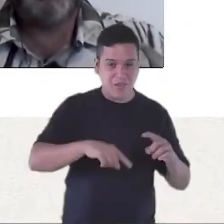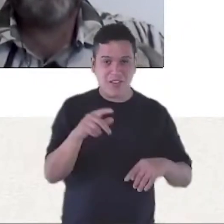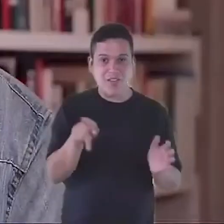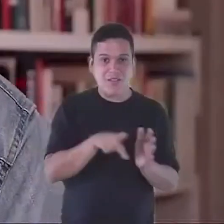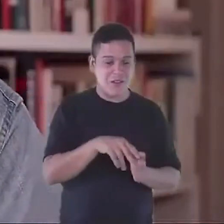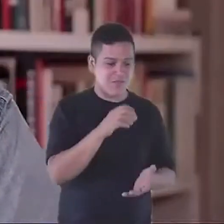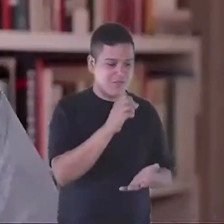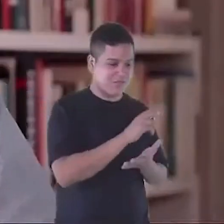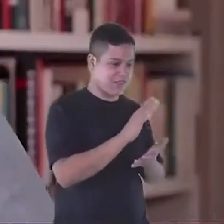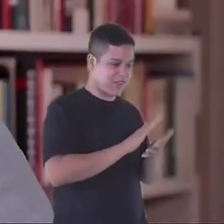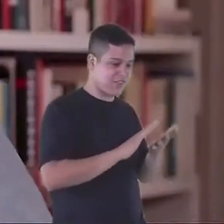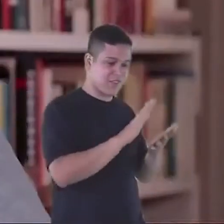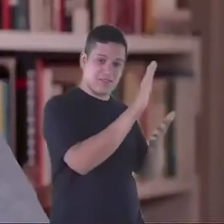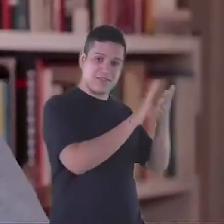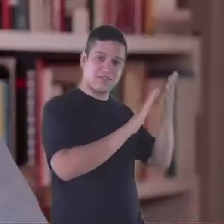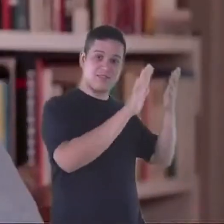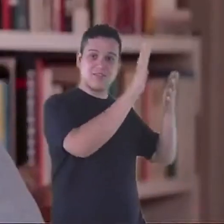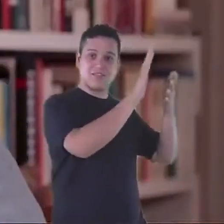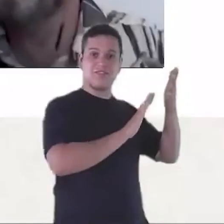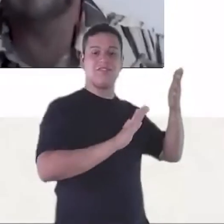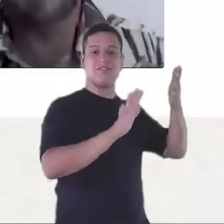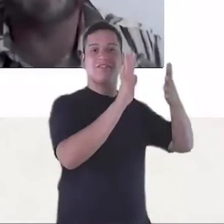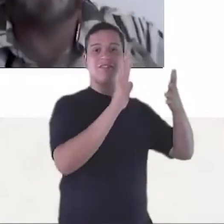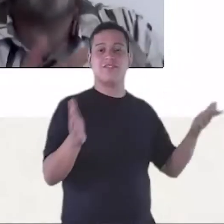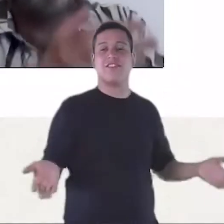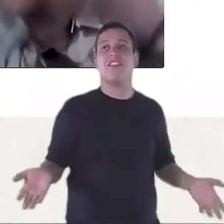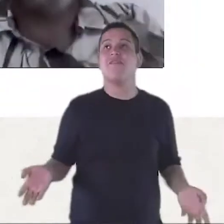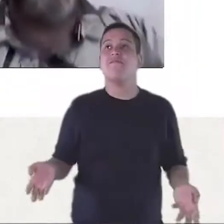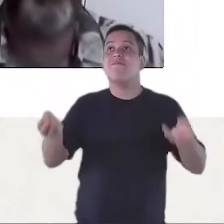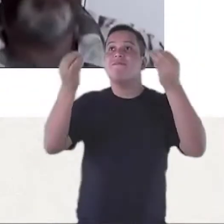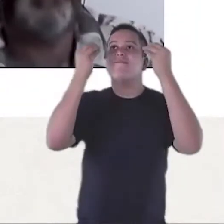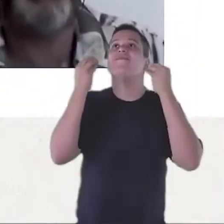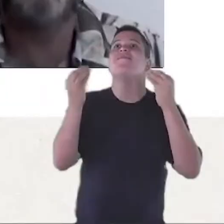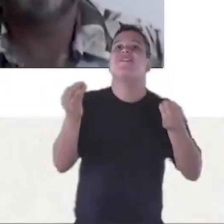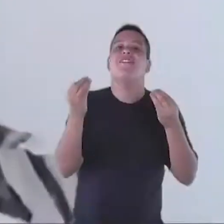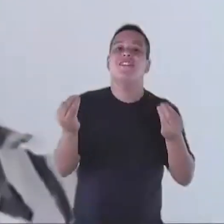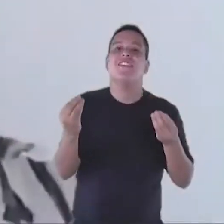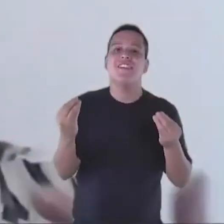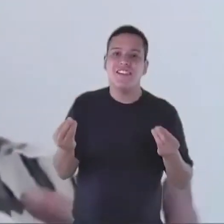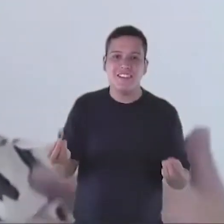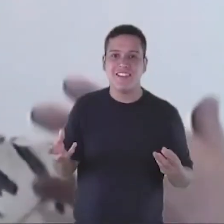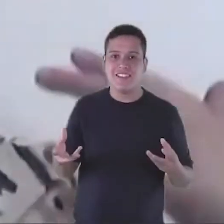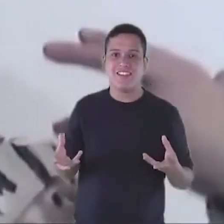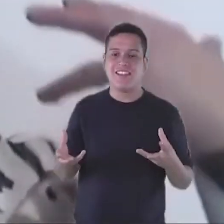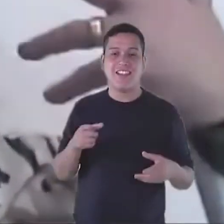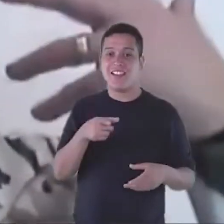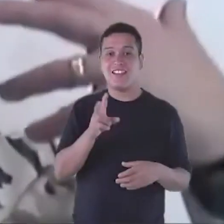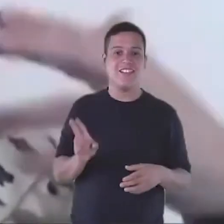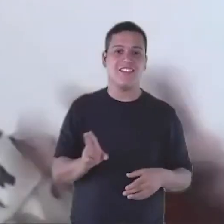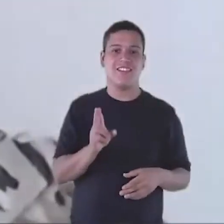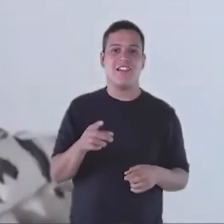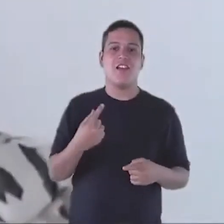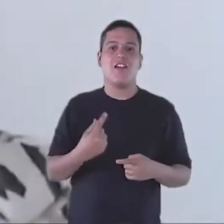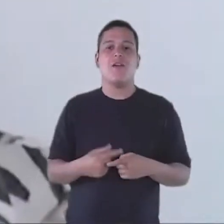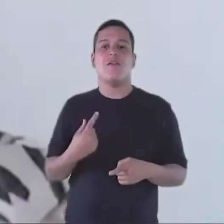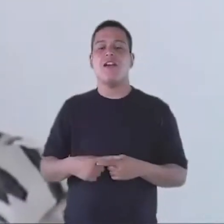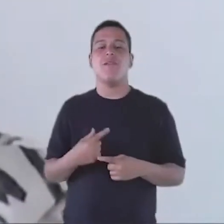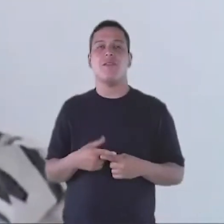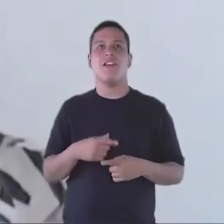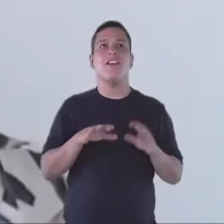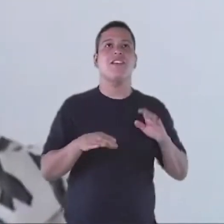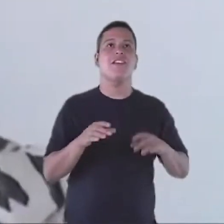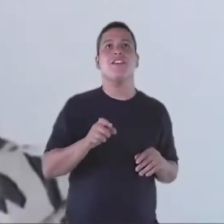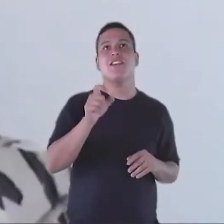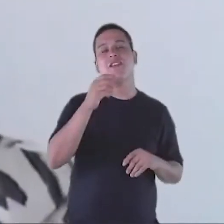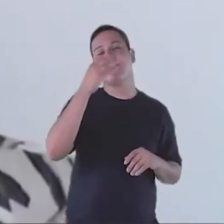Na minha também. Mas assim, para quê? Ela não vai usar, mas é um estoque de Fidrex. Porque eles querem assim, ó, a sala pode